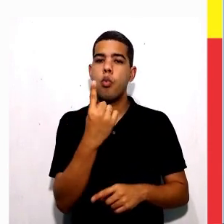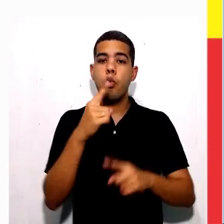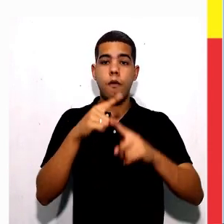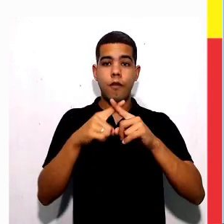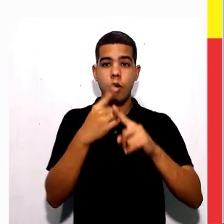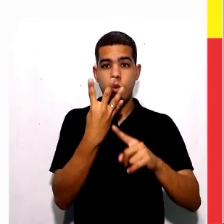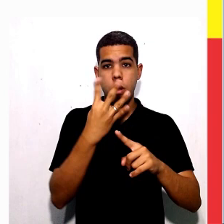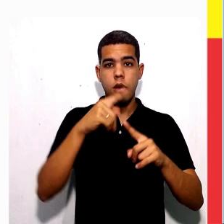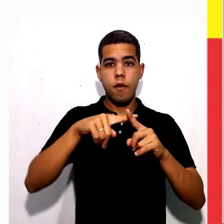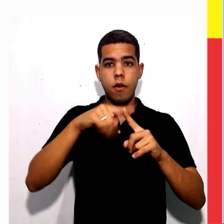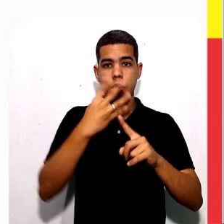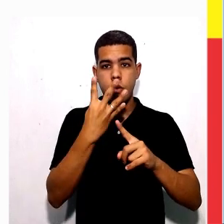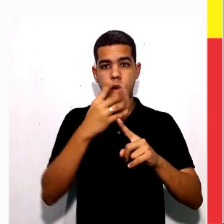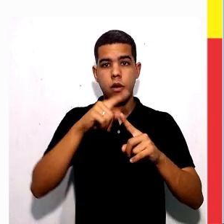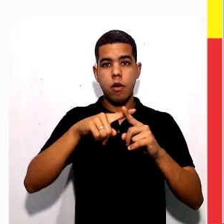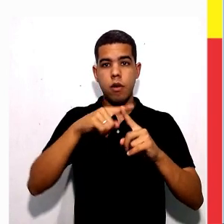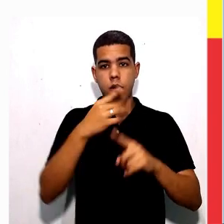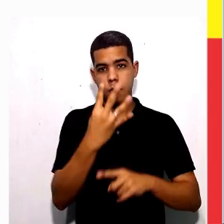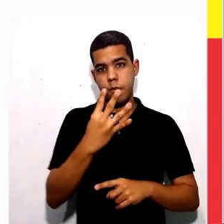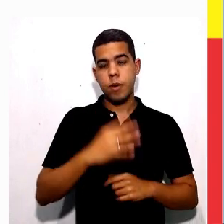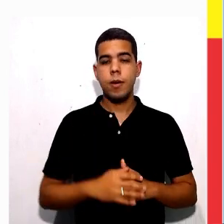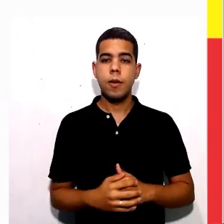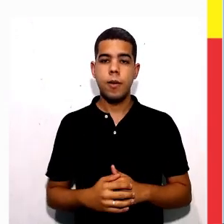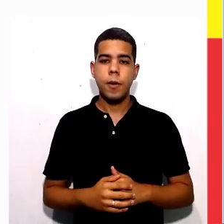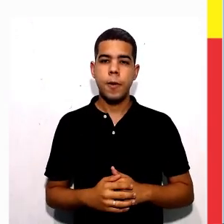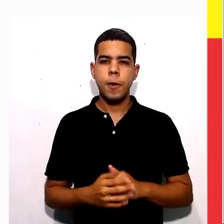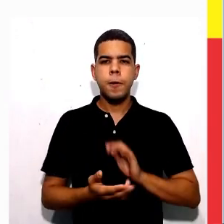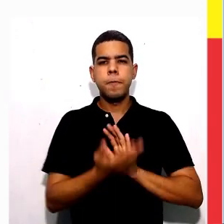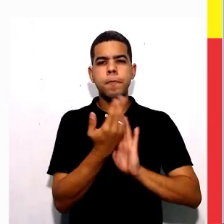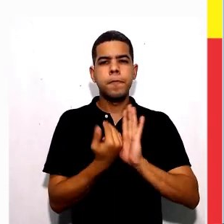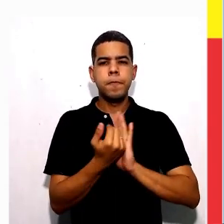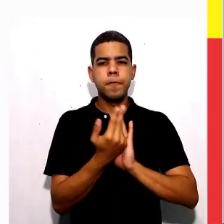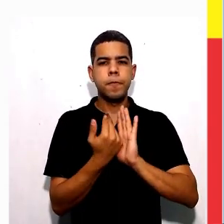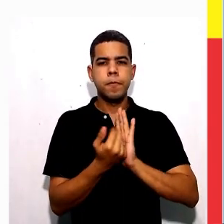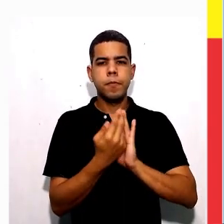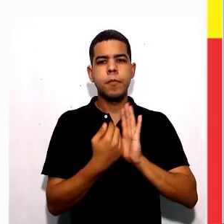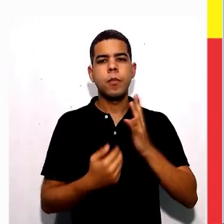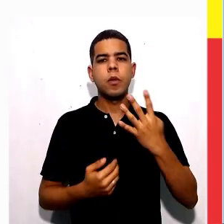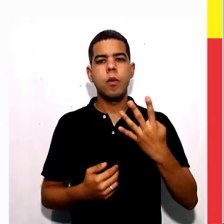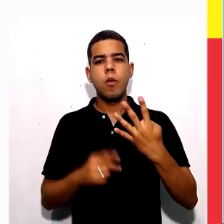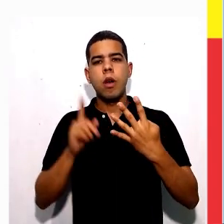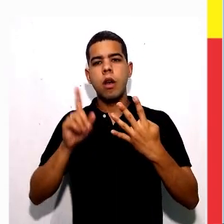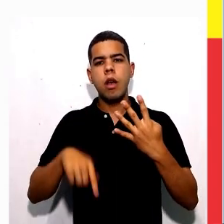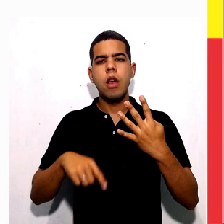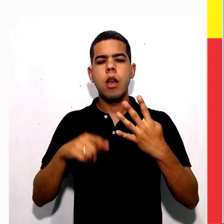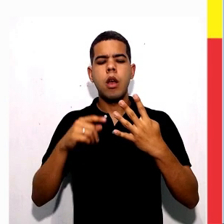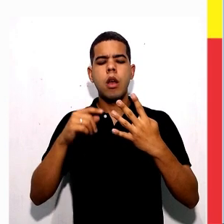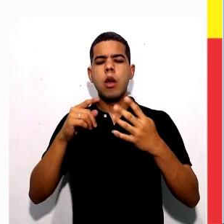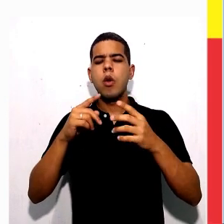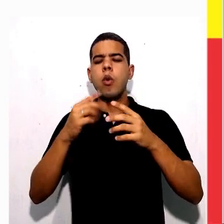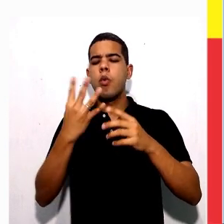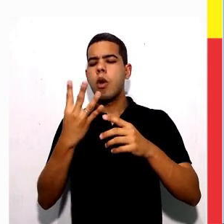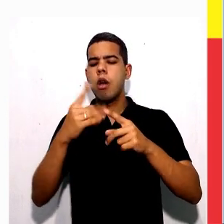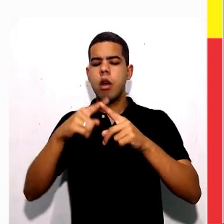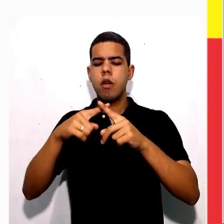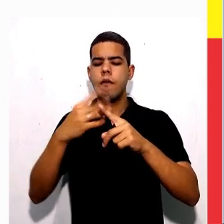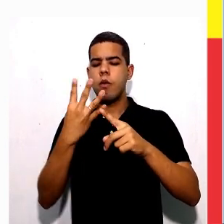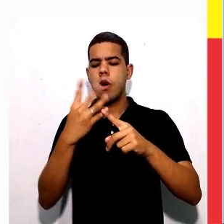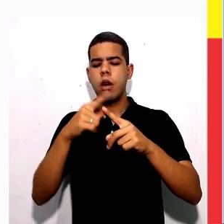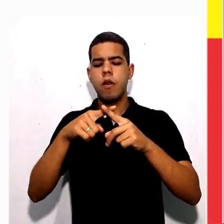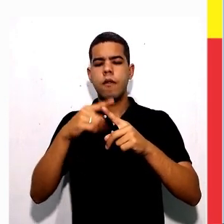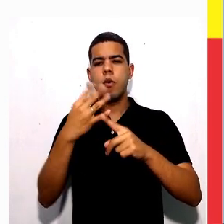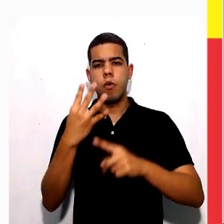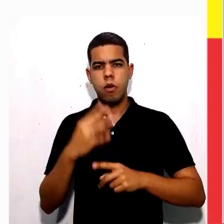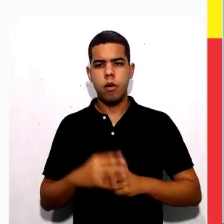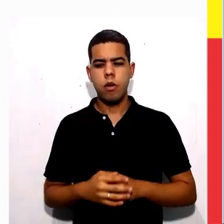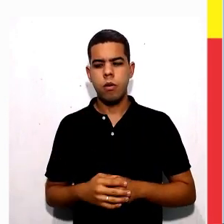vezes 4. Observe aí que a figura 4 tem o 4 vezes 4 vezes 4. Vamos transformar em